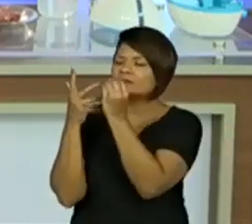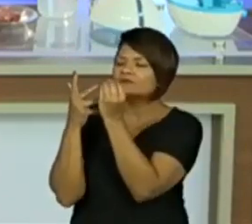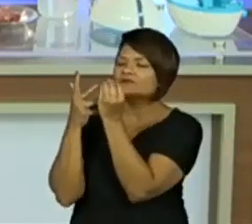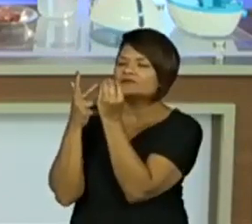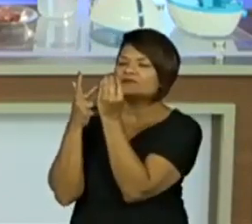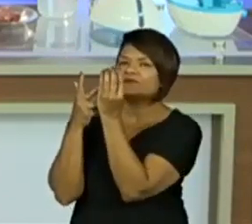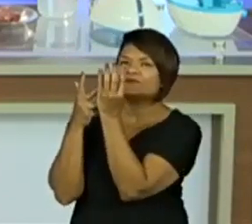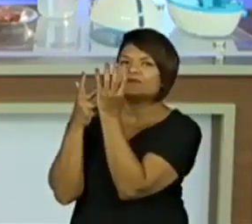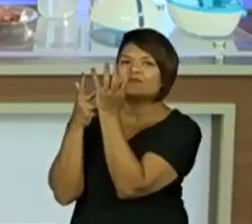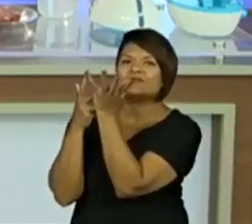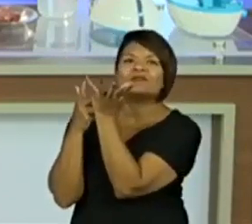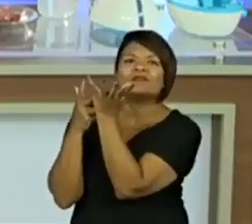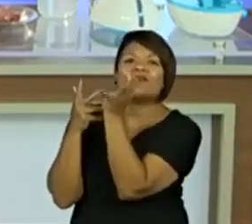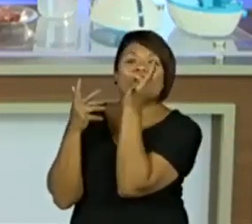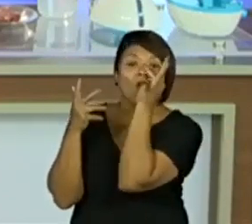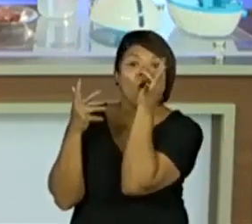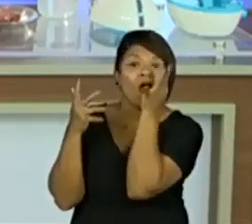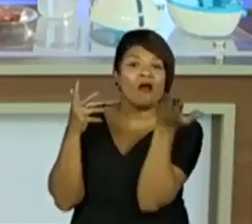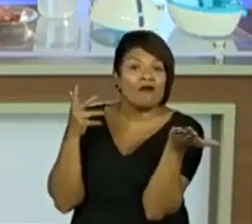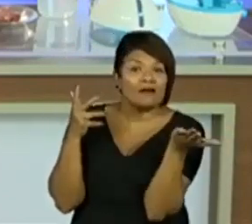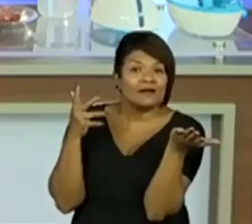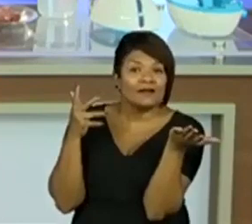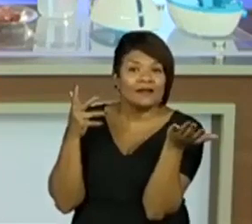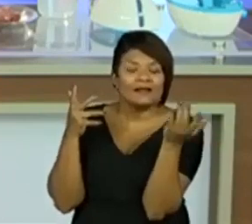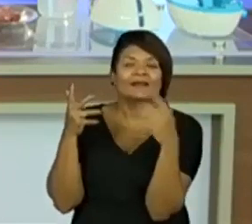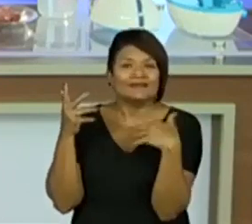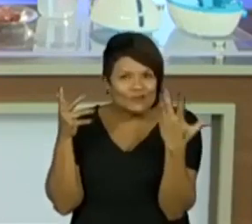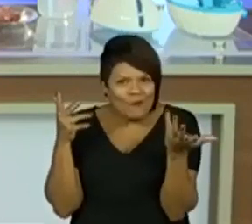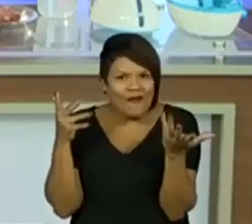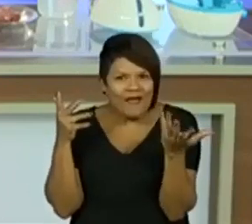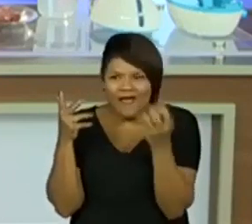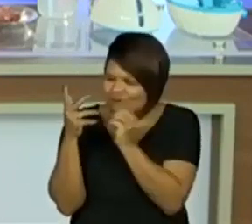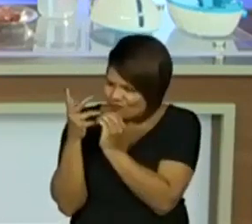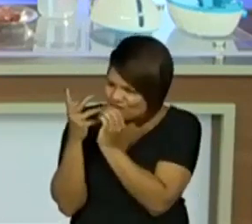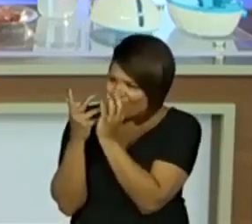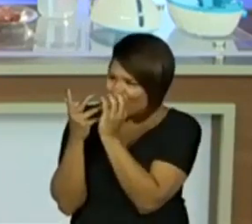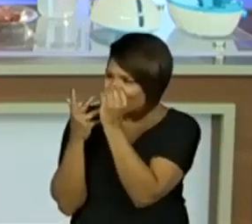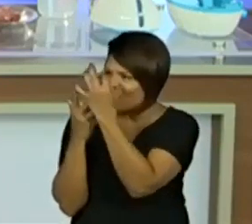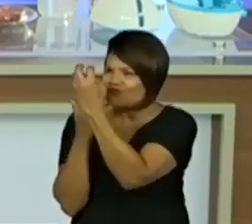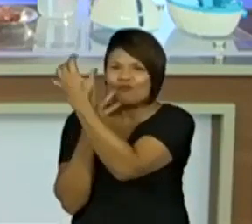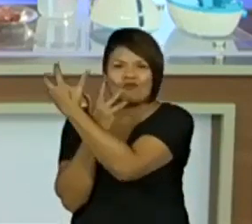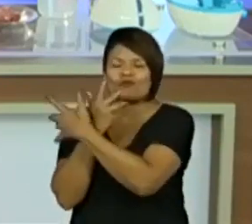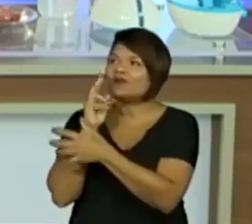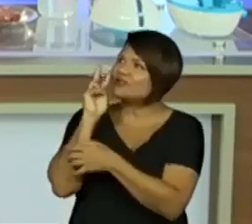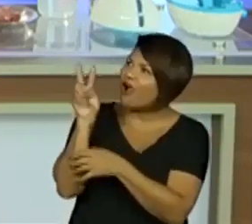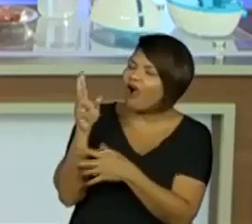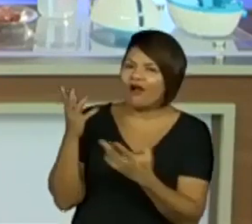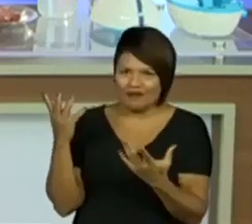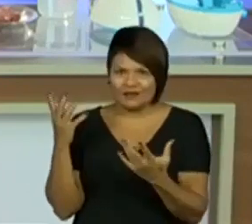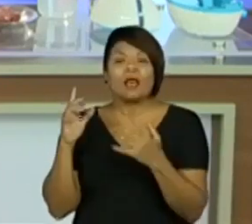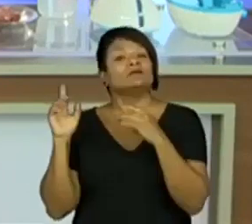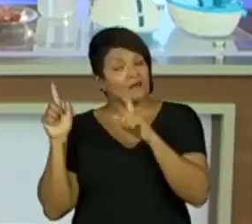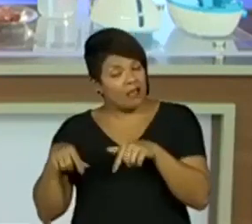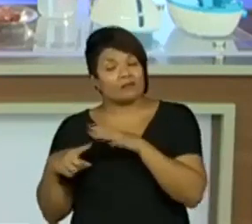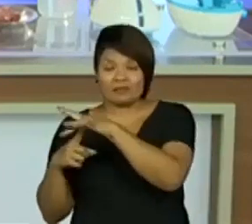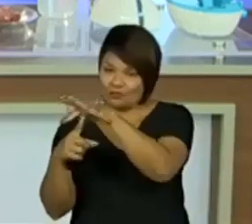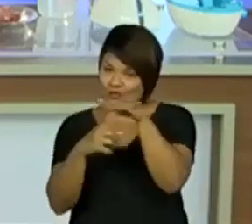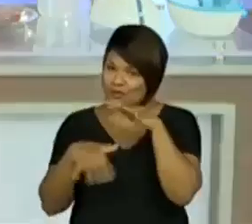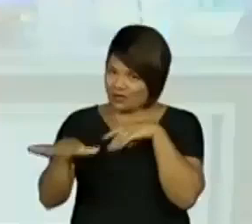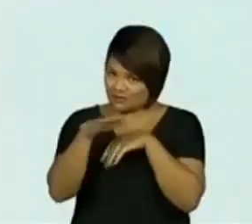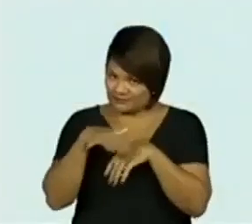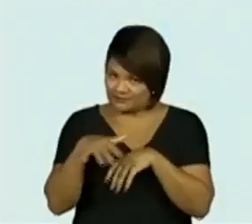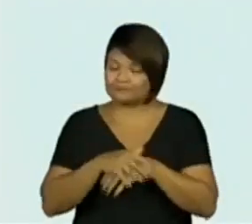são transformações que ocorrem na natureza. Então, aqui na tela nós